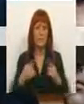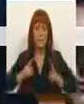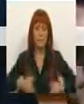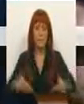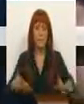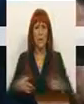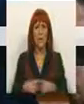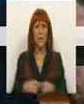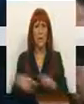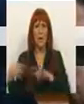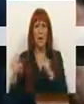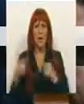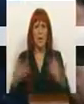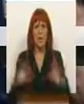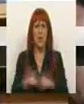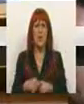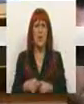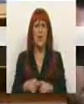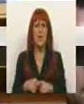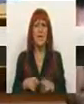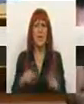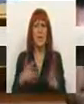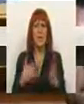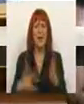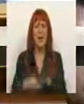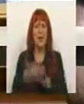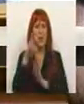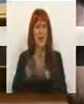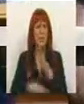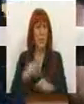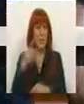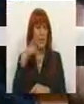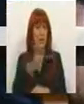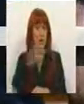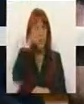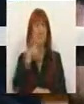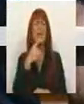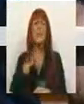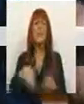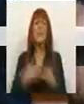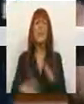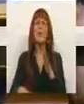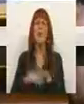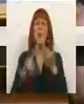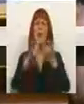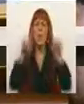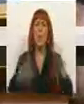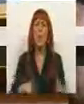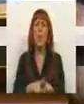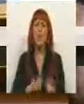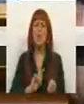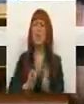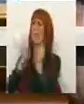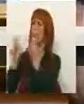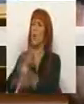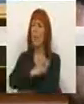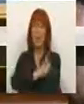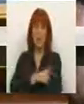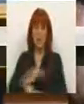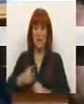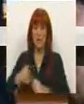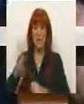começamos a discutir em sede parlamentar, repare bem, Sr. Ministro, essa dita proposta de lei quadro de transferências de competências, que acontecerá